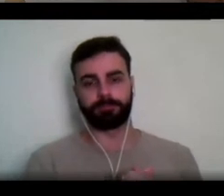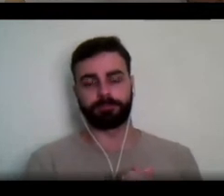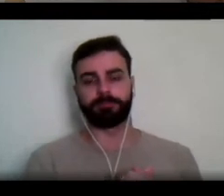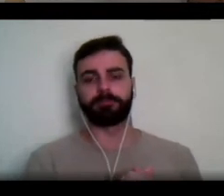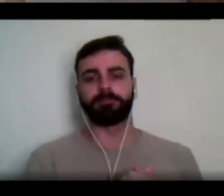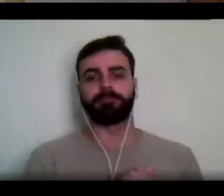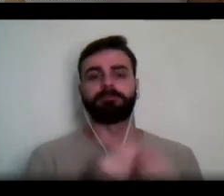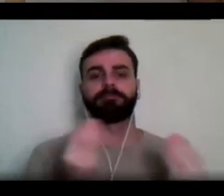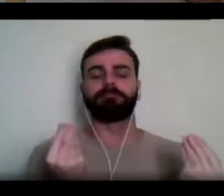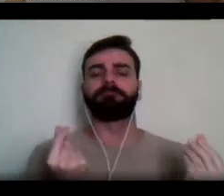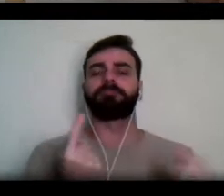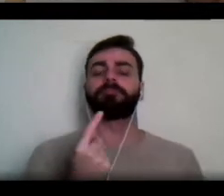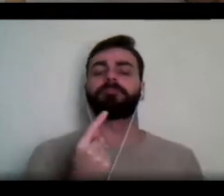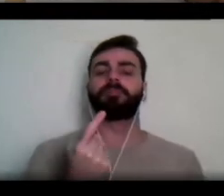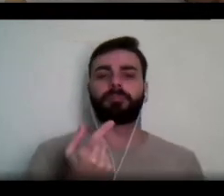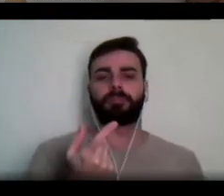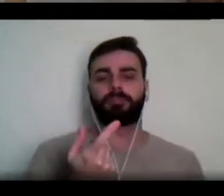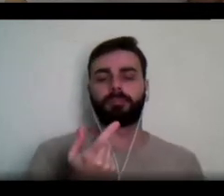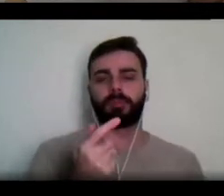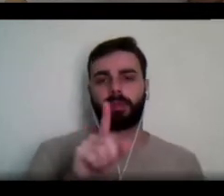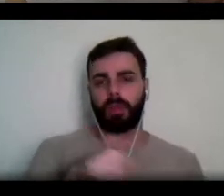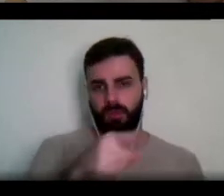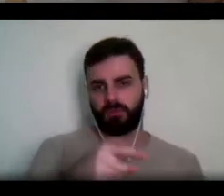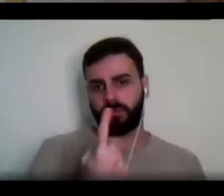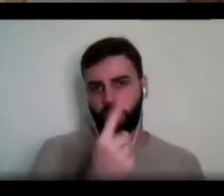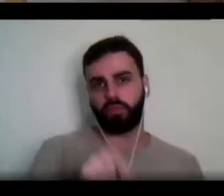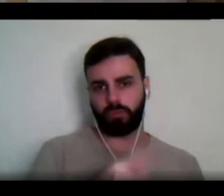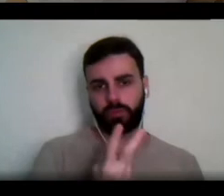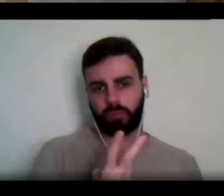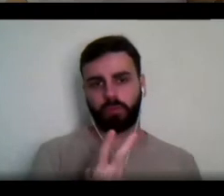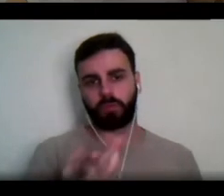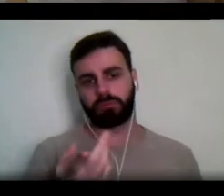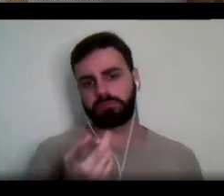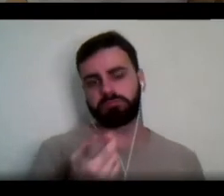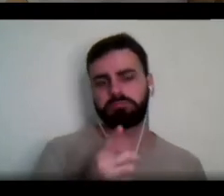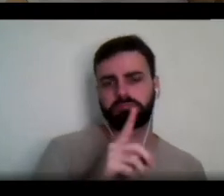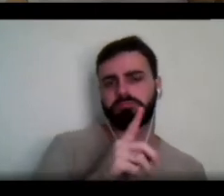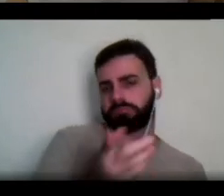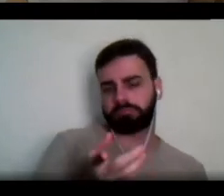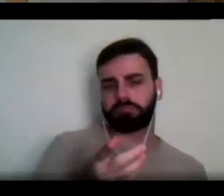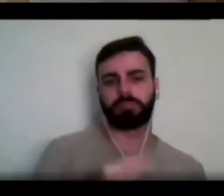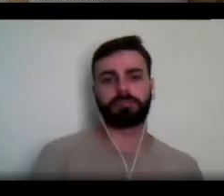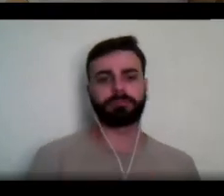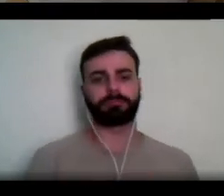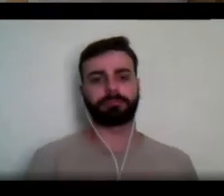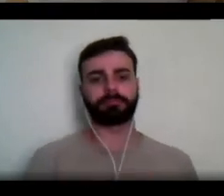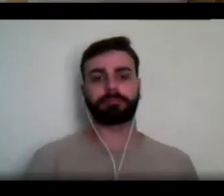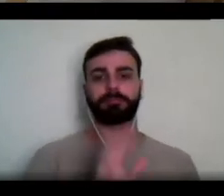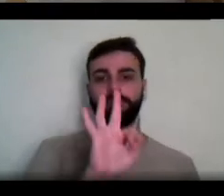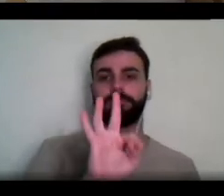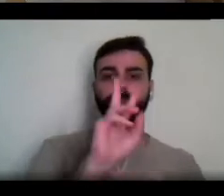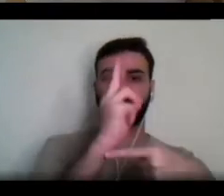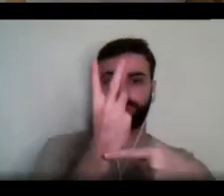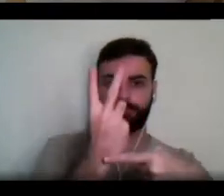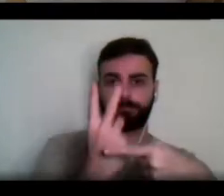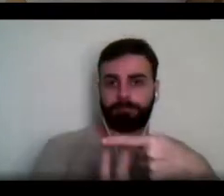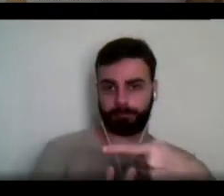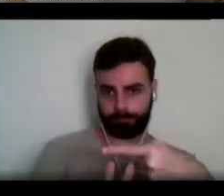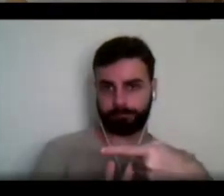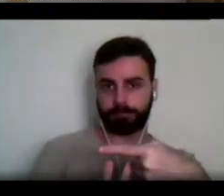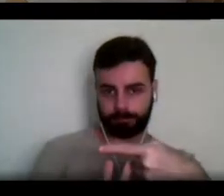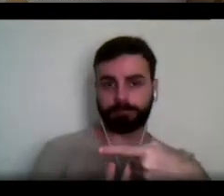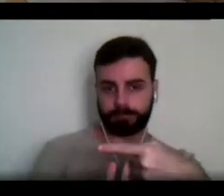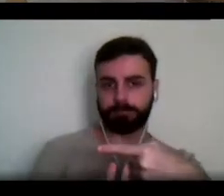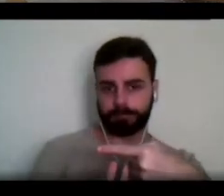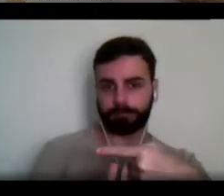alfa, vou botar de volta o valor aqui, T2 sobre 2, né? O que é alfa